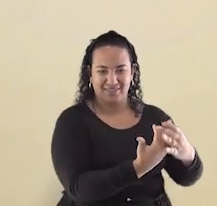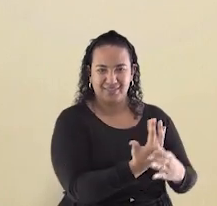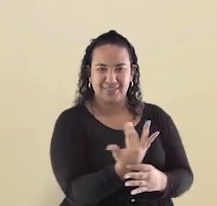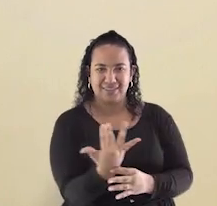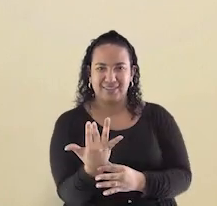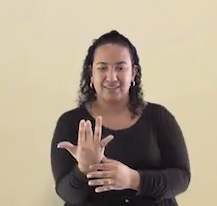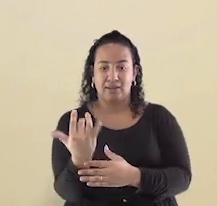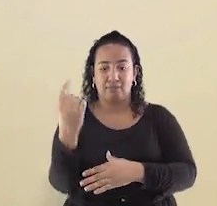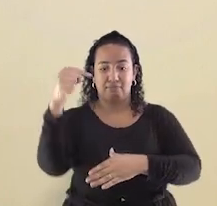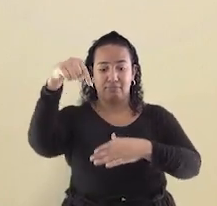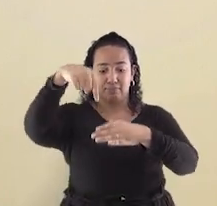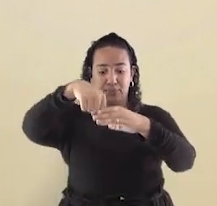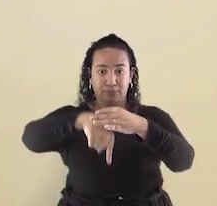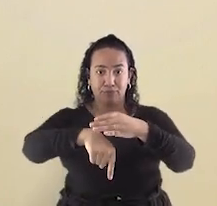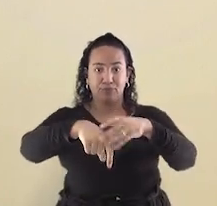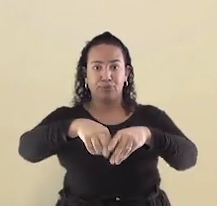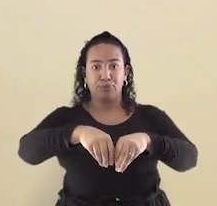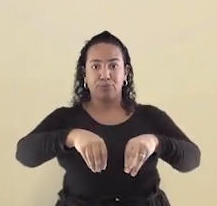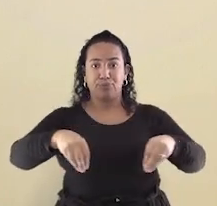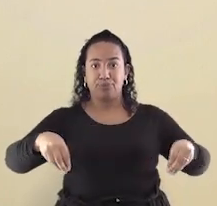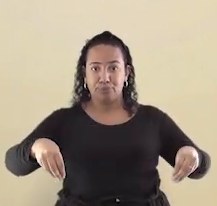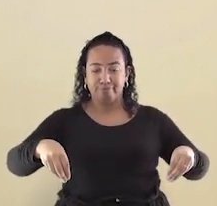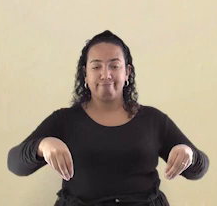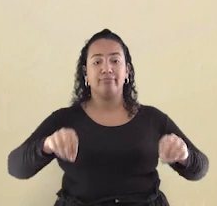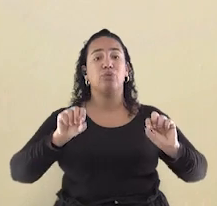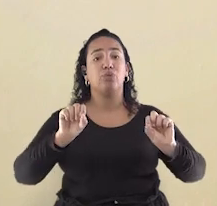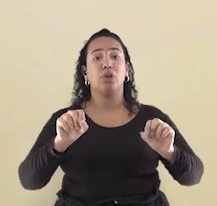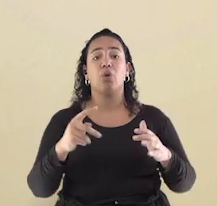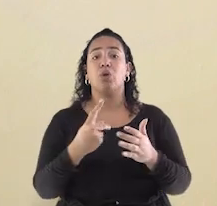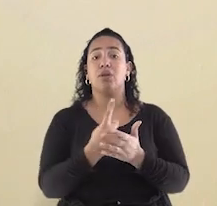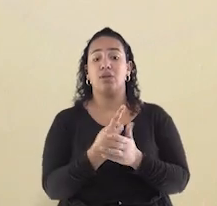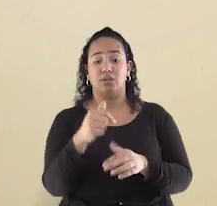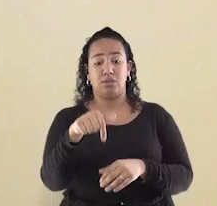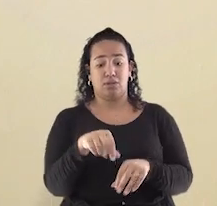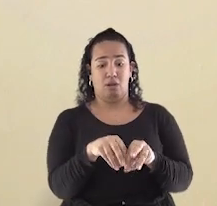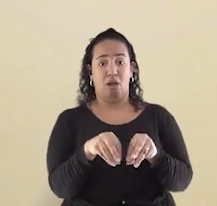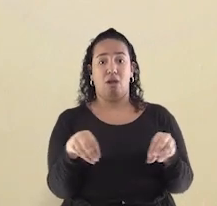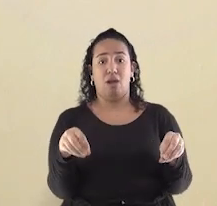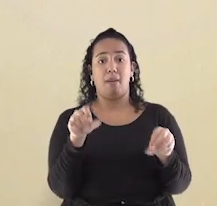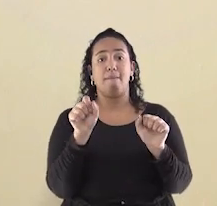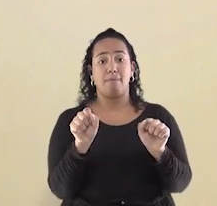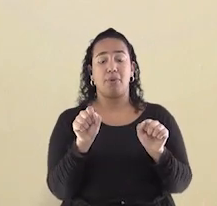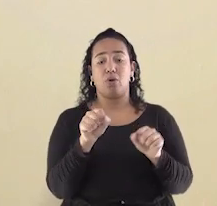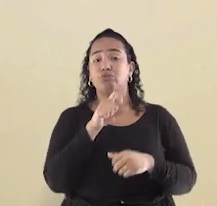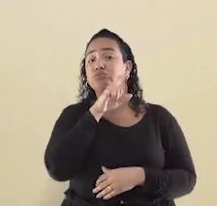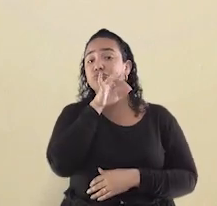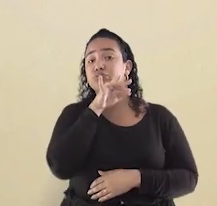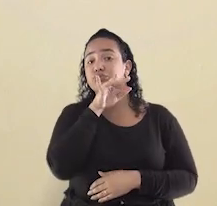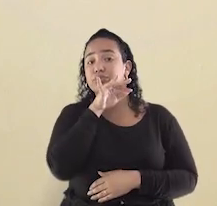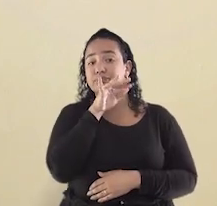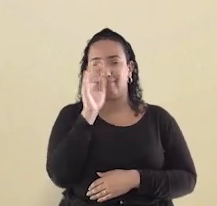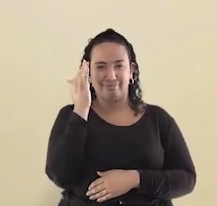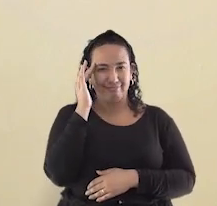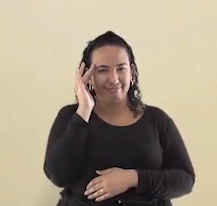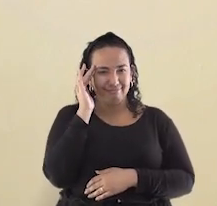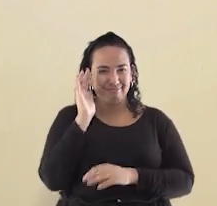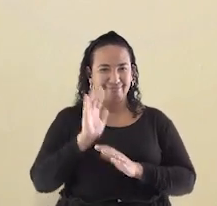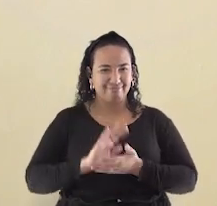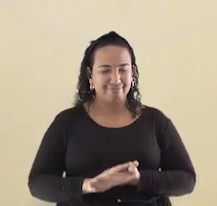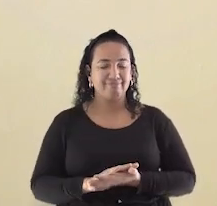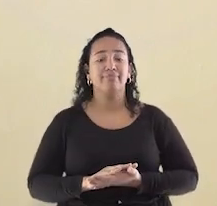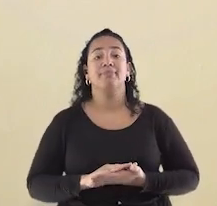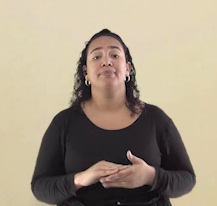que ele foi parar no solo. Isso pode prejudicar o próprio solo, a própria terra em que a planta está,